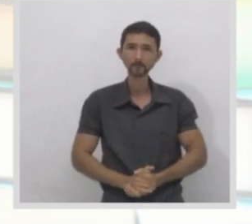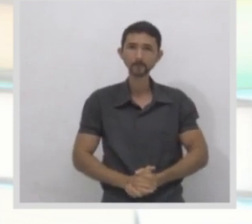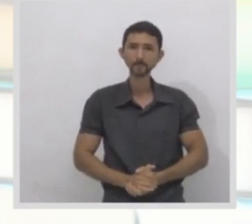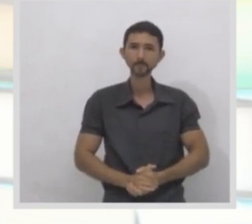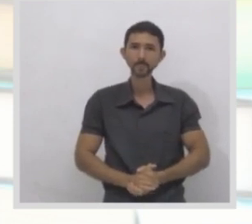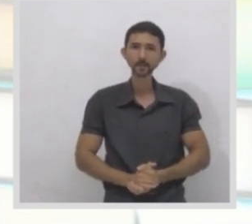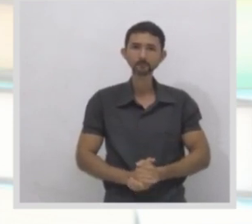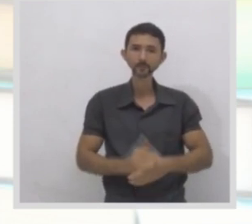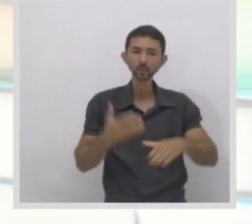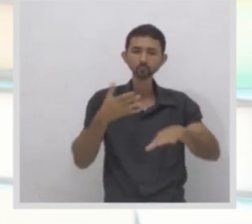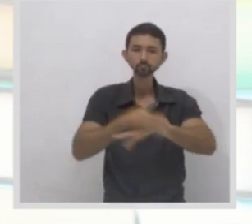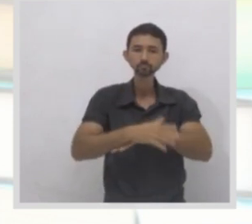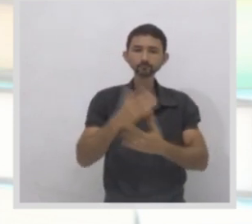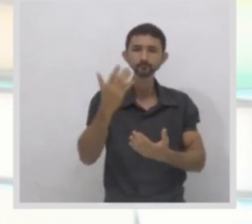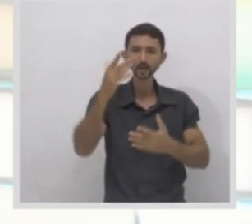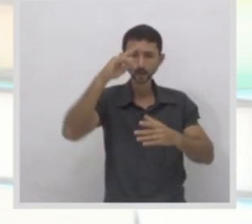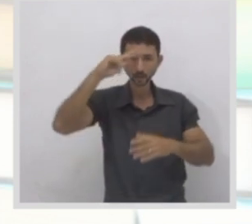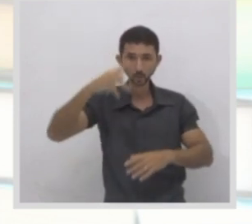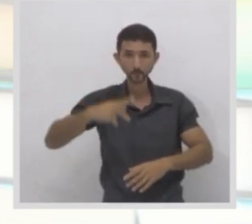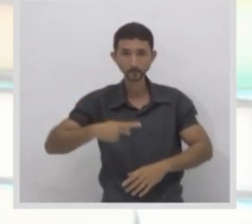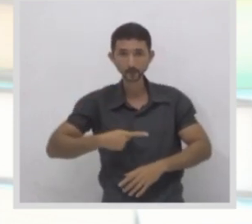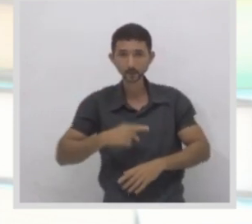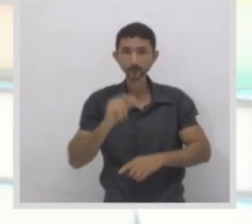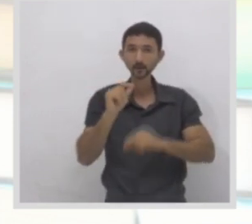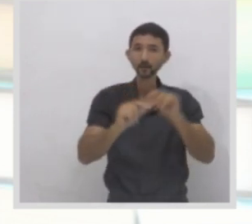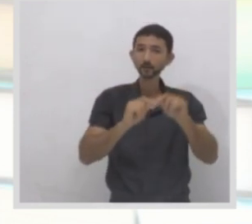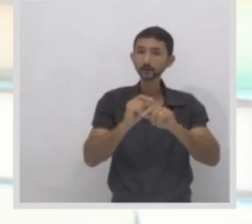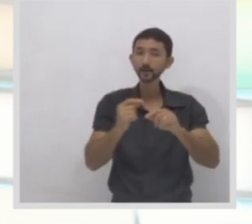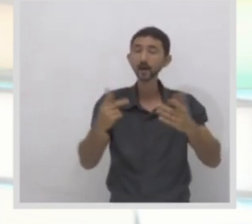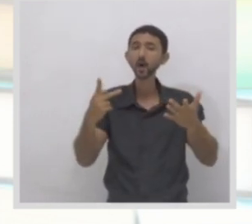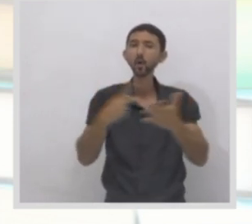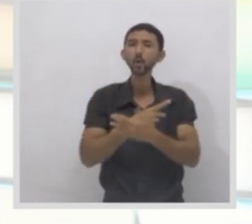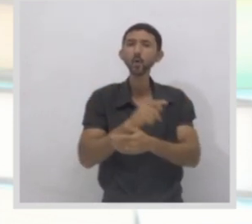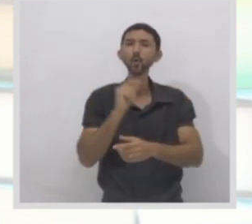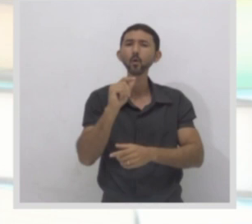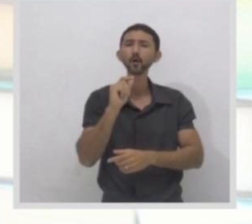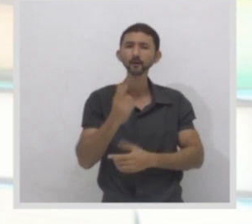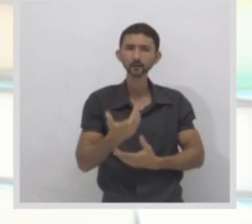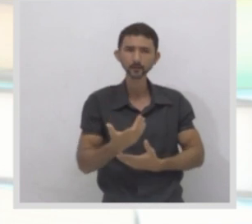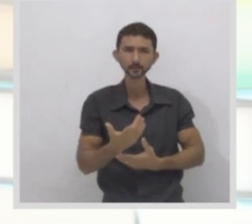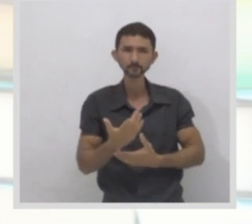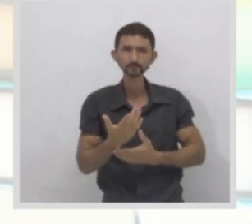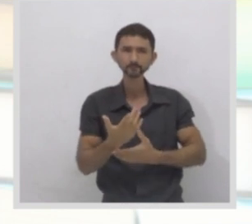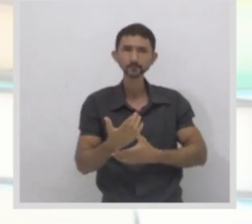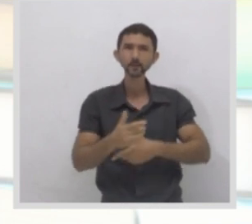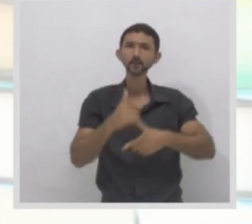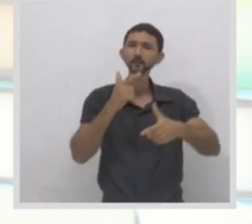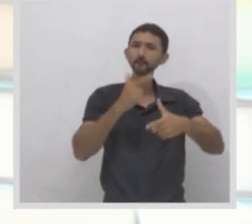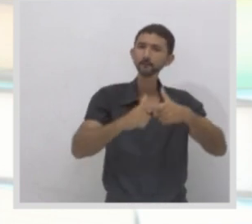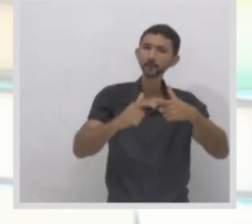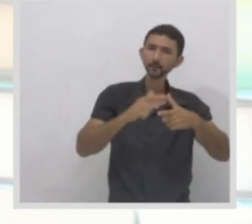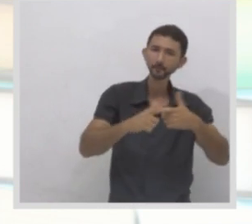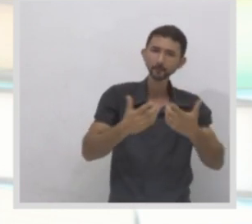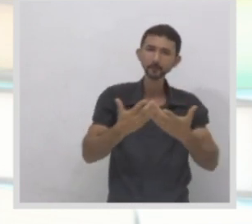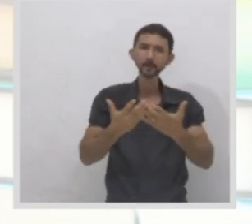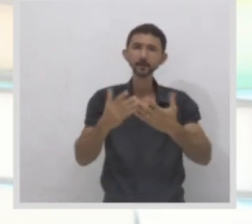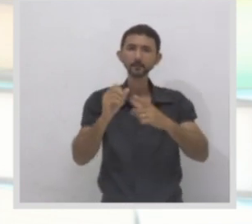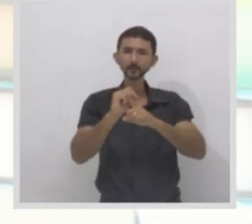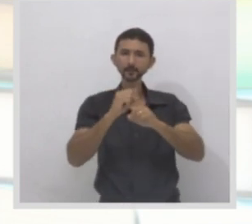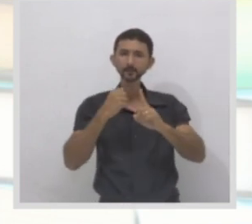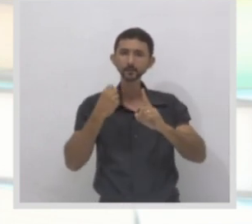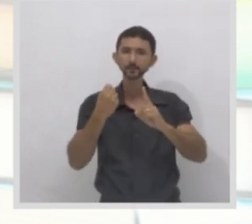essa ação do homem, ela tem como consequência, né, o impacto da sociedade